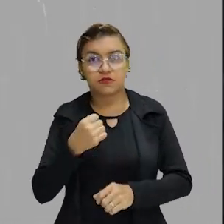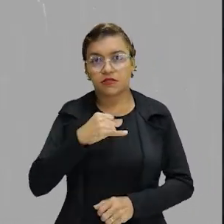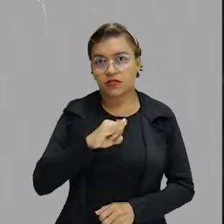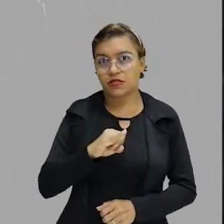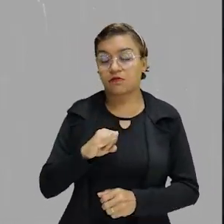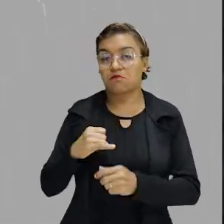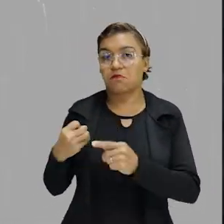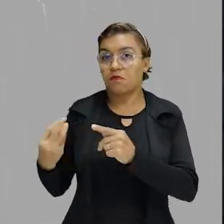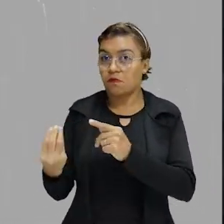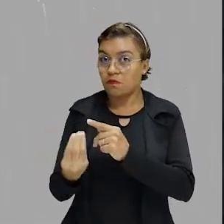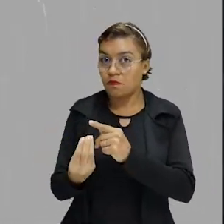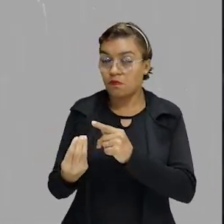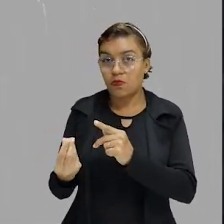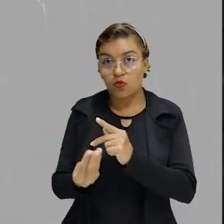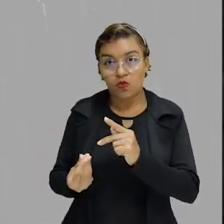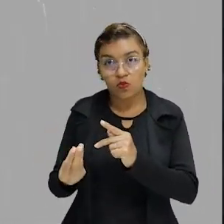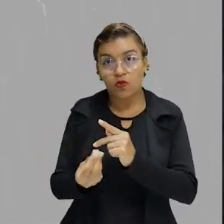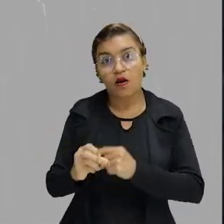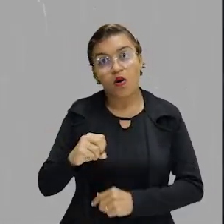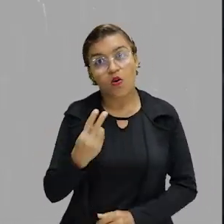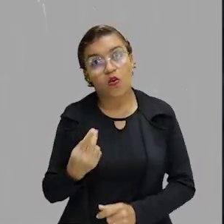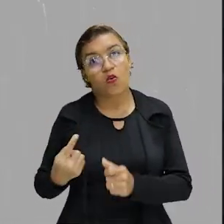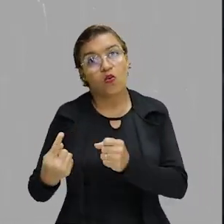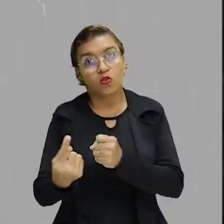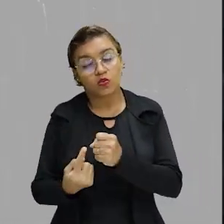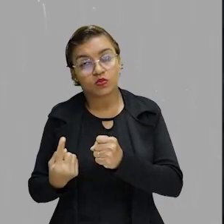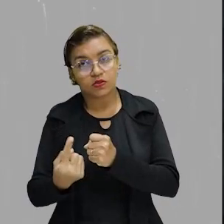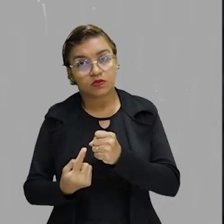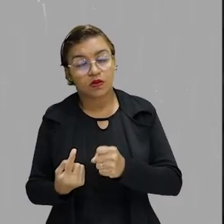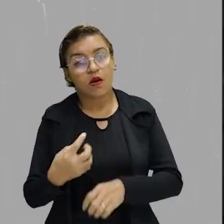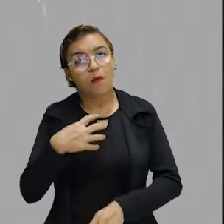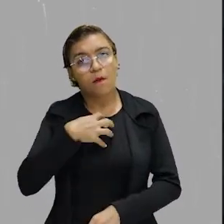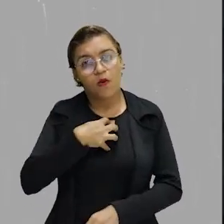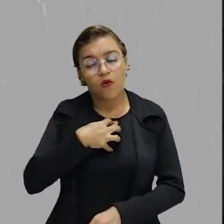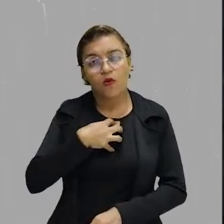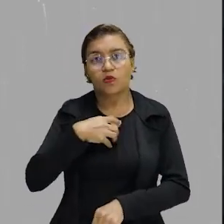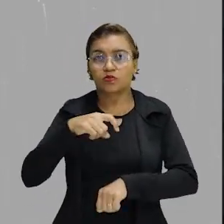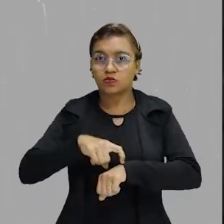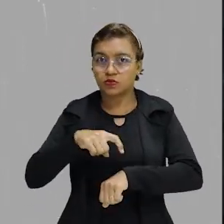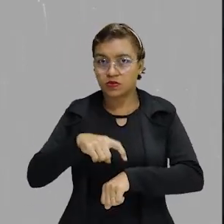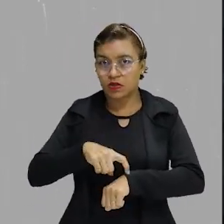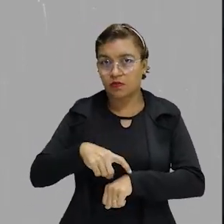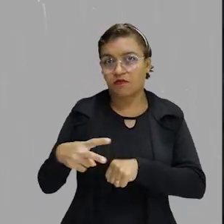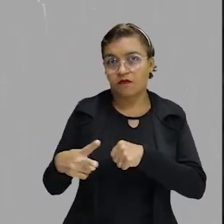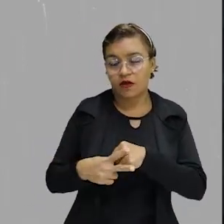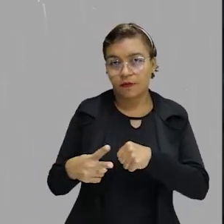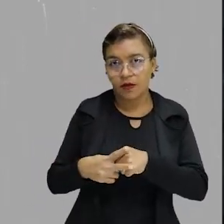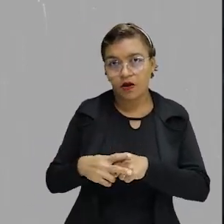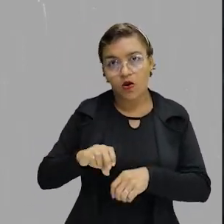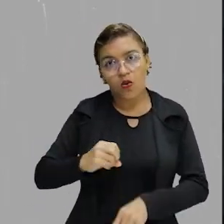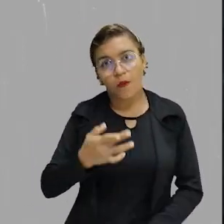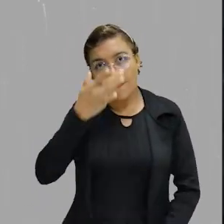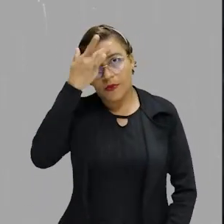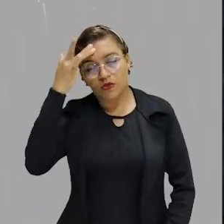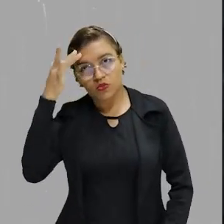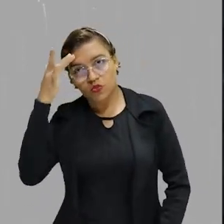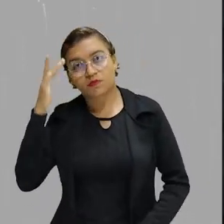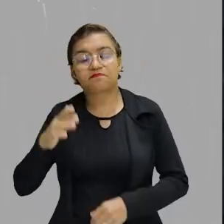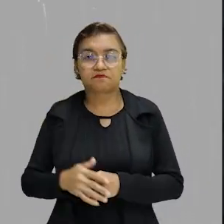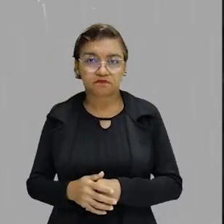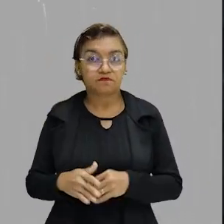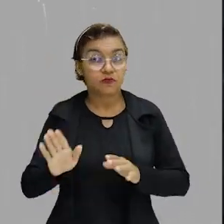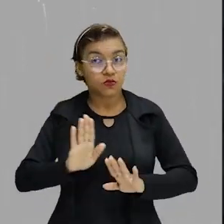plural, outra para indicar o modo, o tempo verbal, a pessoa verbal, certo? Então, temos que ter muito cuidado com